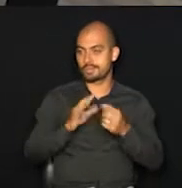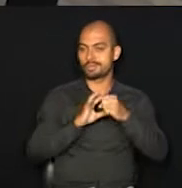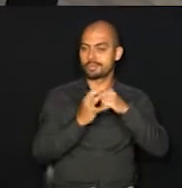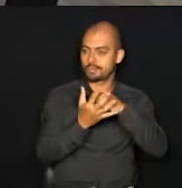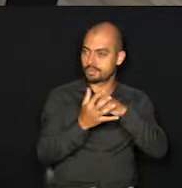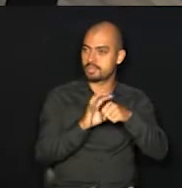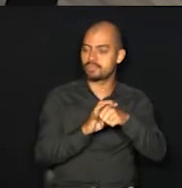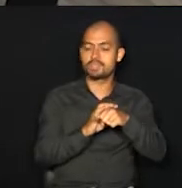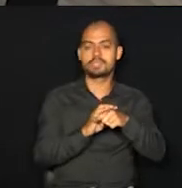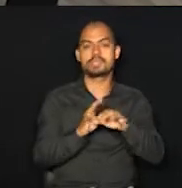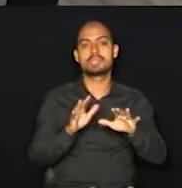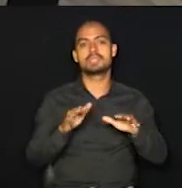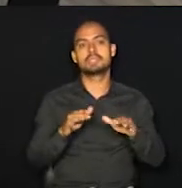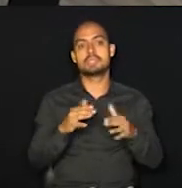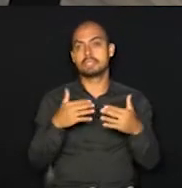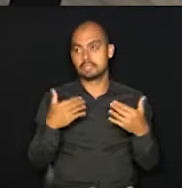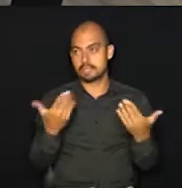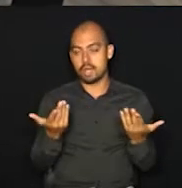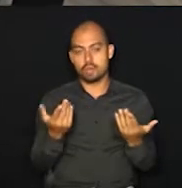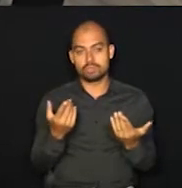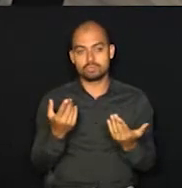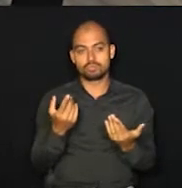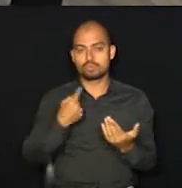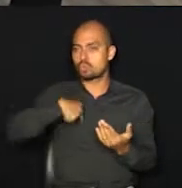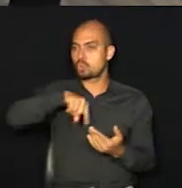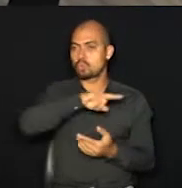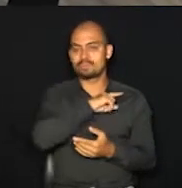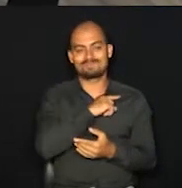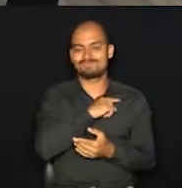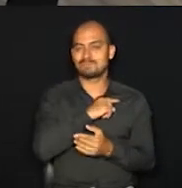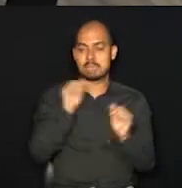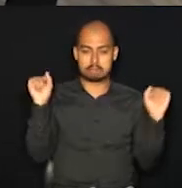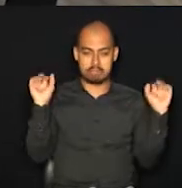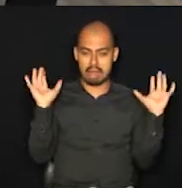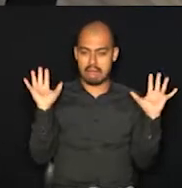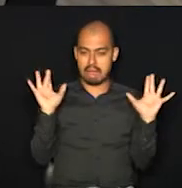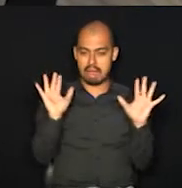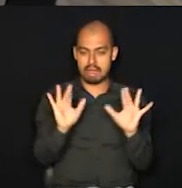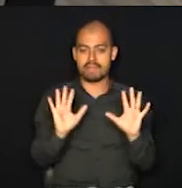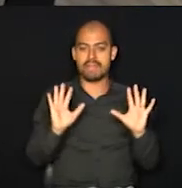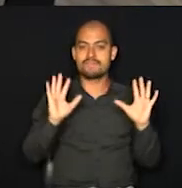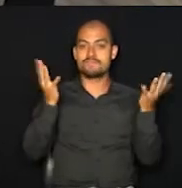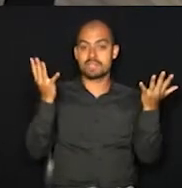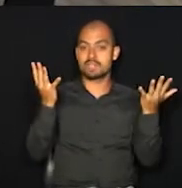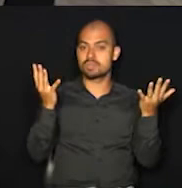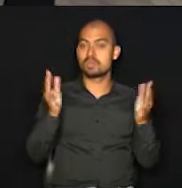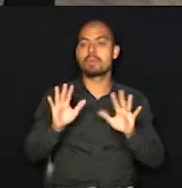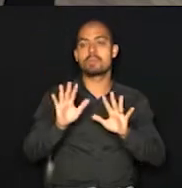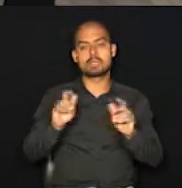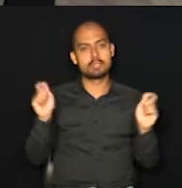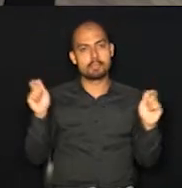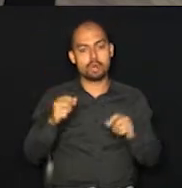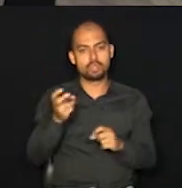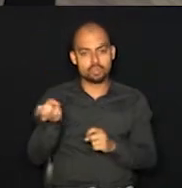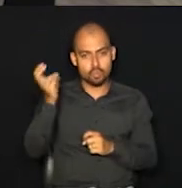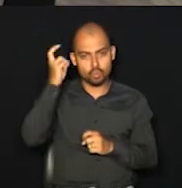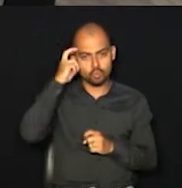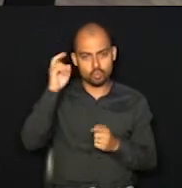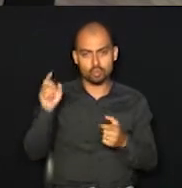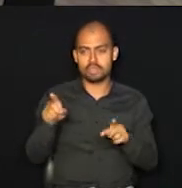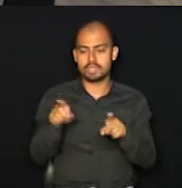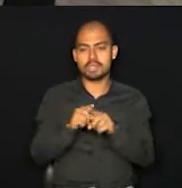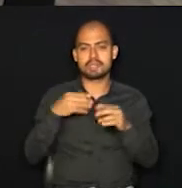então impossibilitados de nos aglomerarmos nos eventos, mas tem como consumir cultura, lazer e